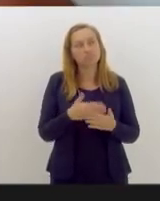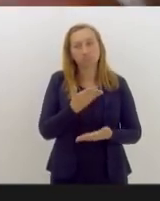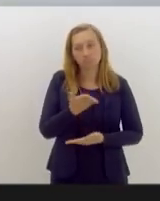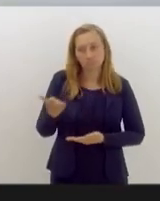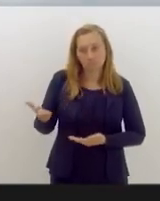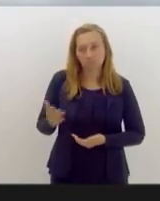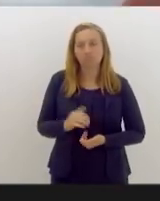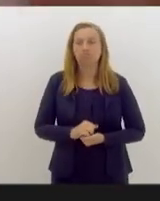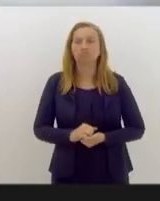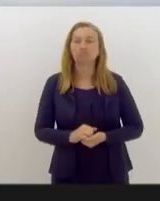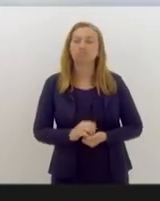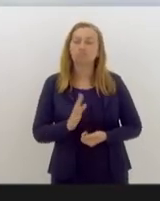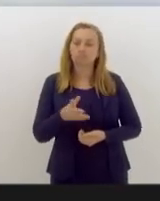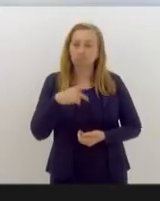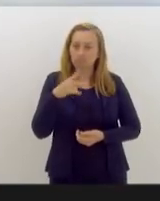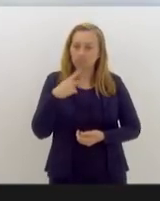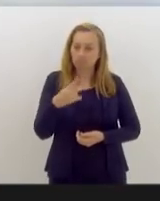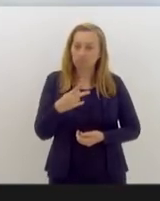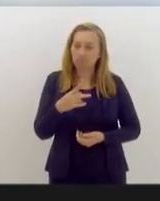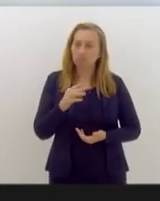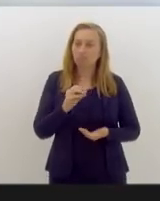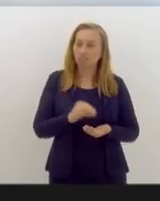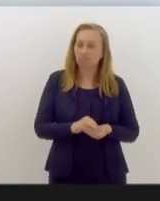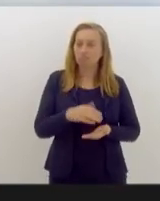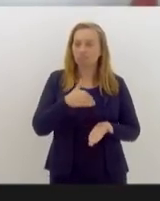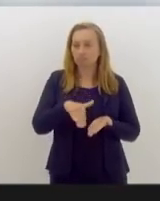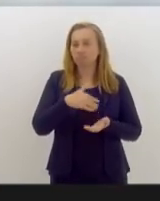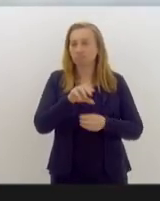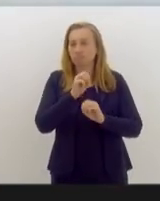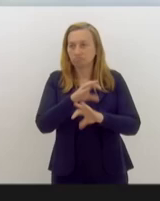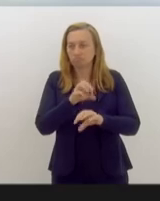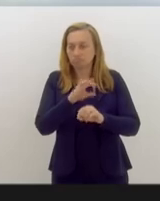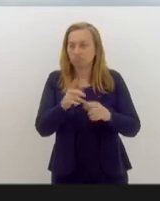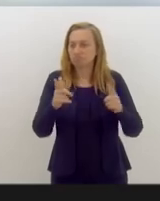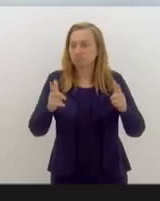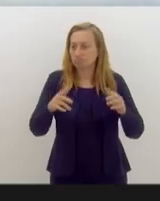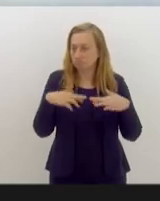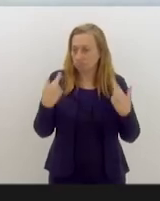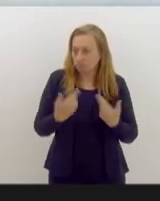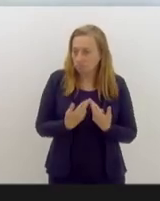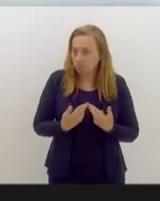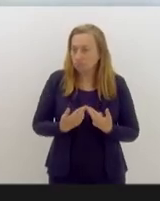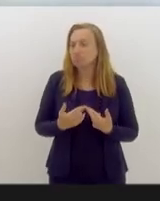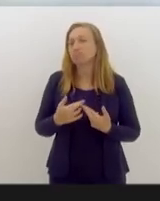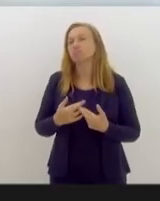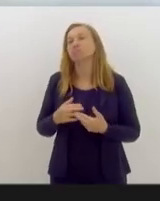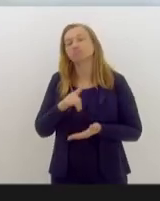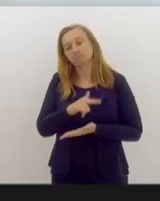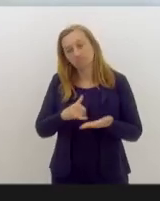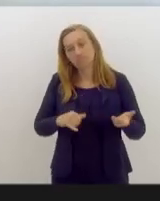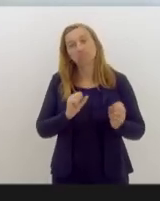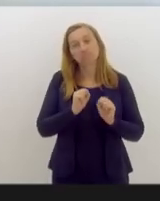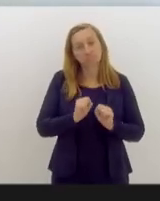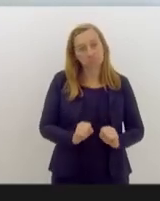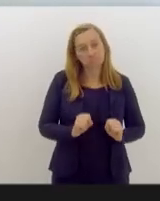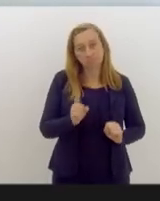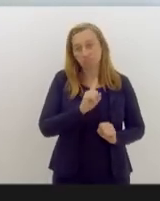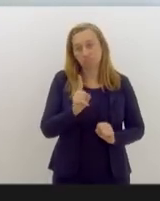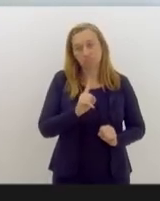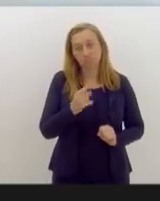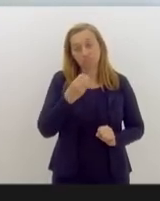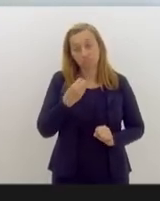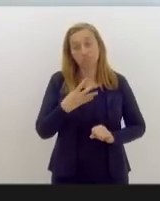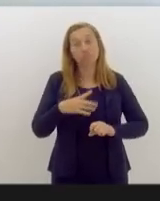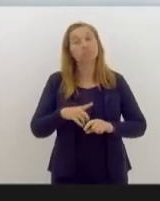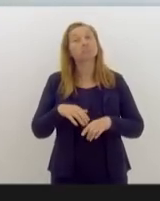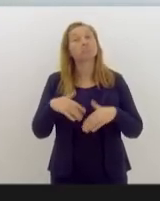até já comentada, né, a ausência da Seduc aqui é bastante um outro sinal de que esse documento pode não ser vivo. E